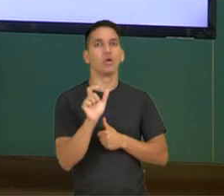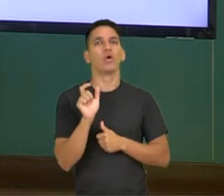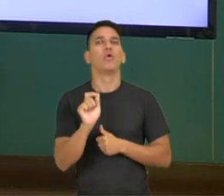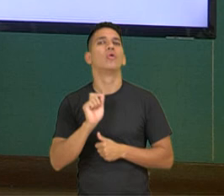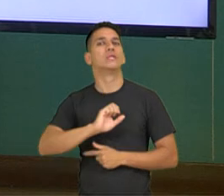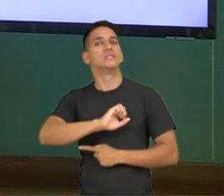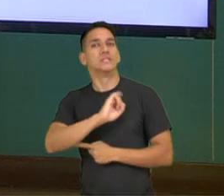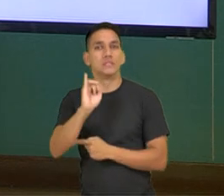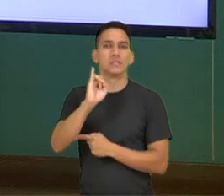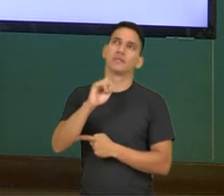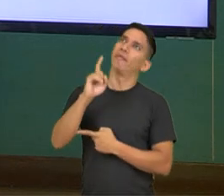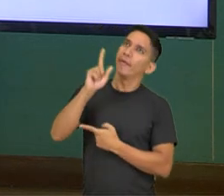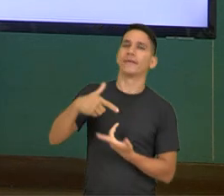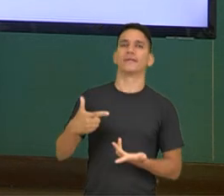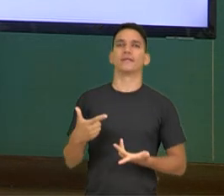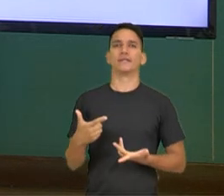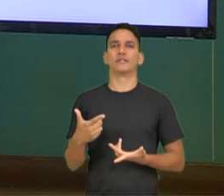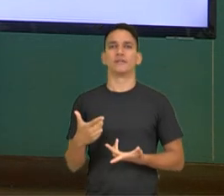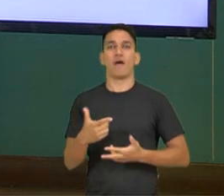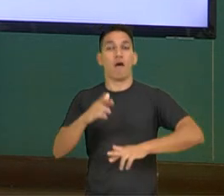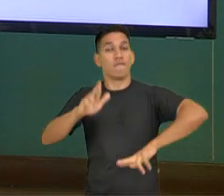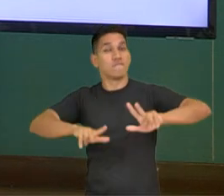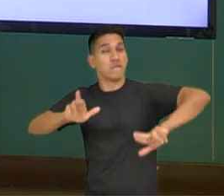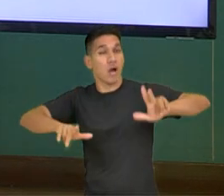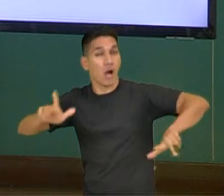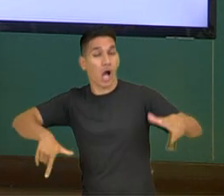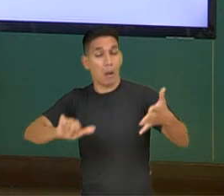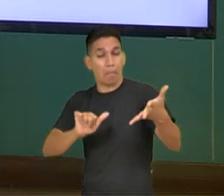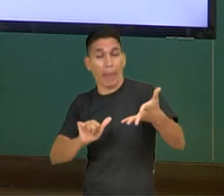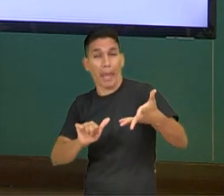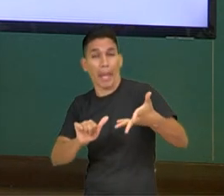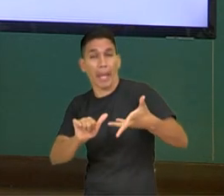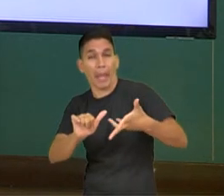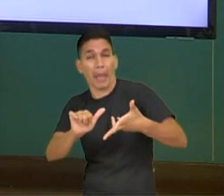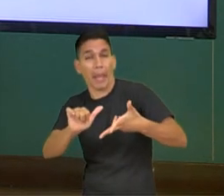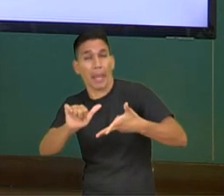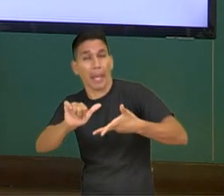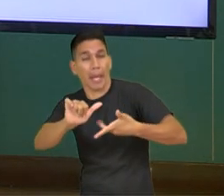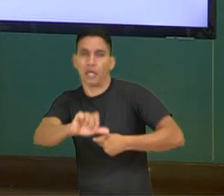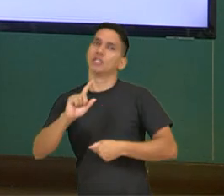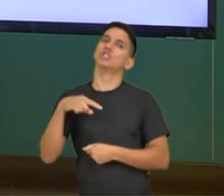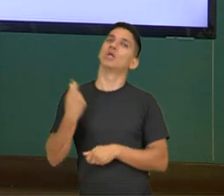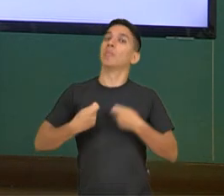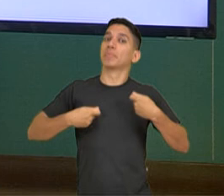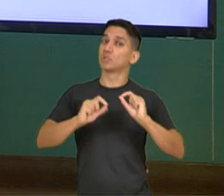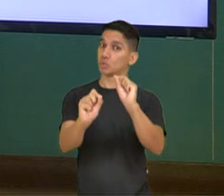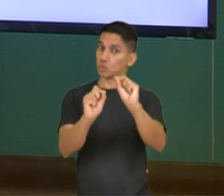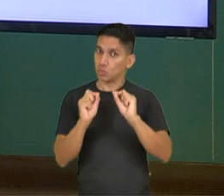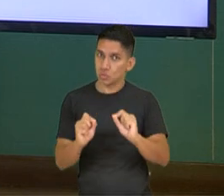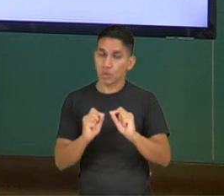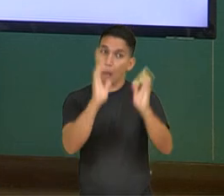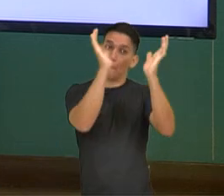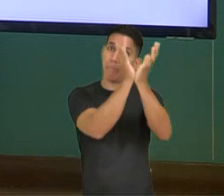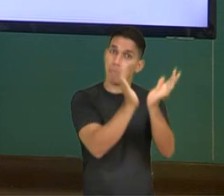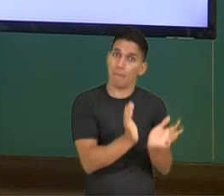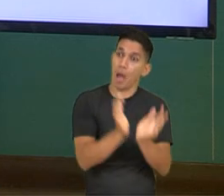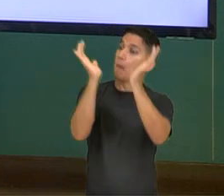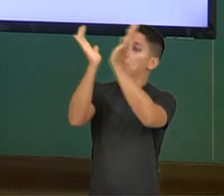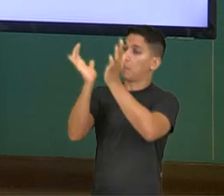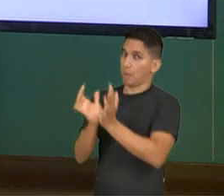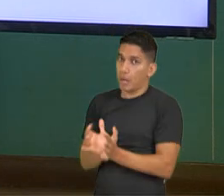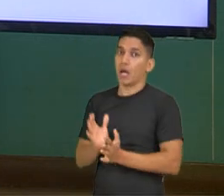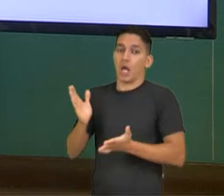se são muitas substâncias, nós precisamos classificá-las.